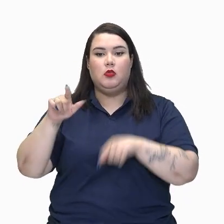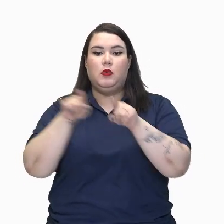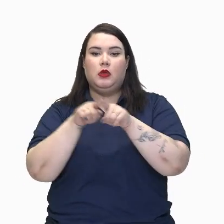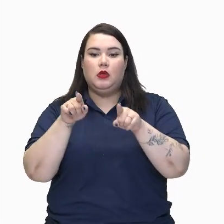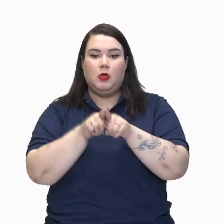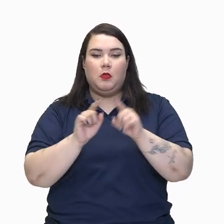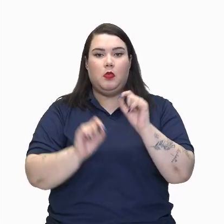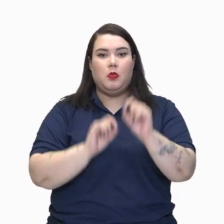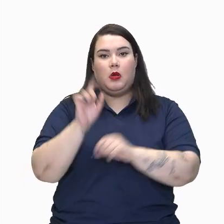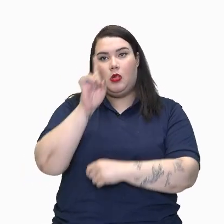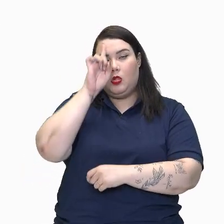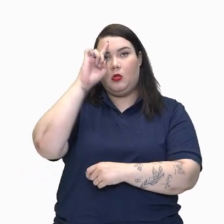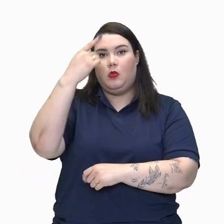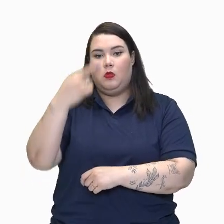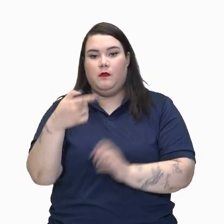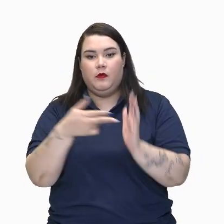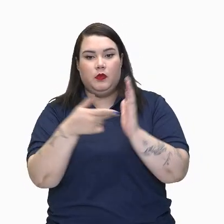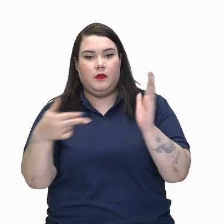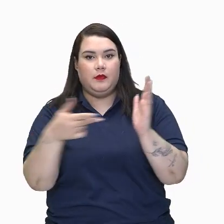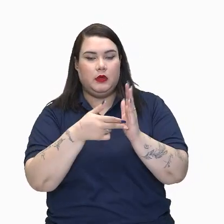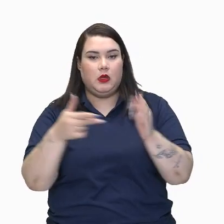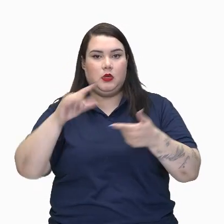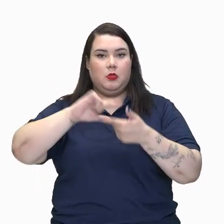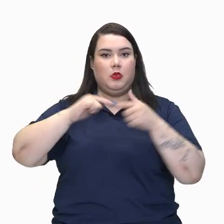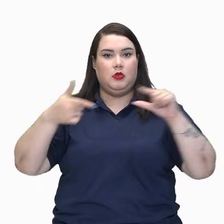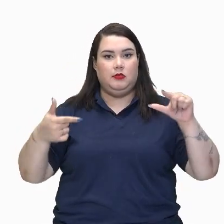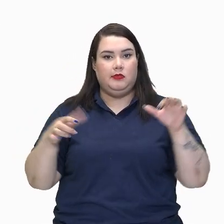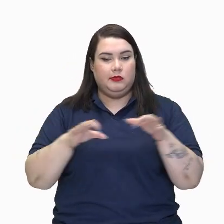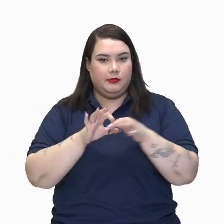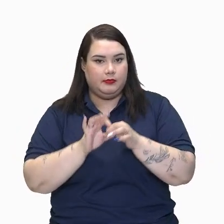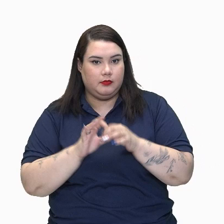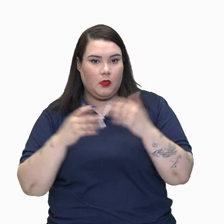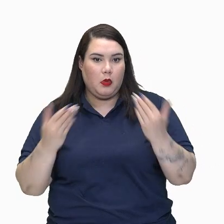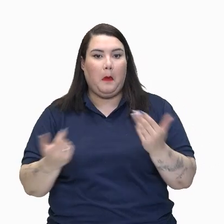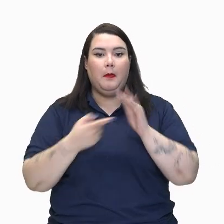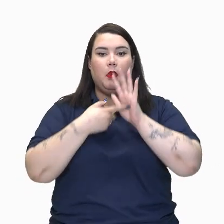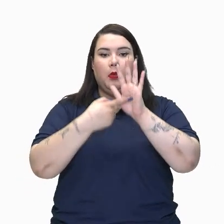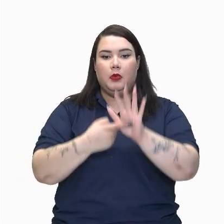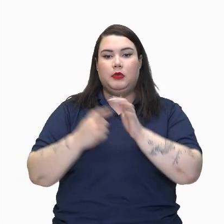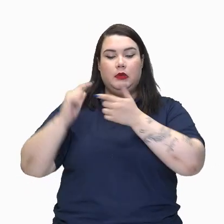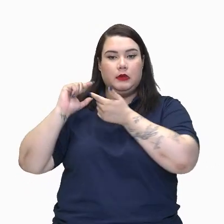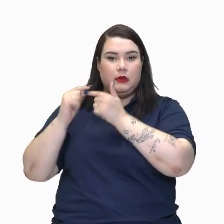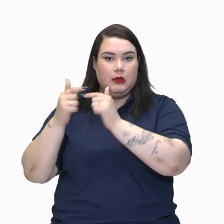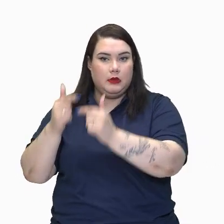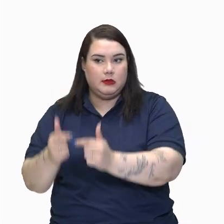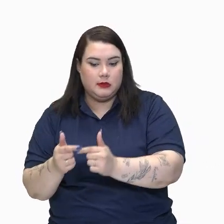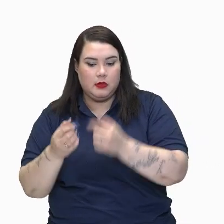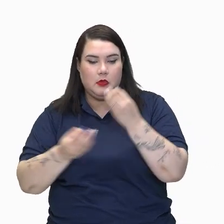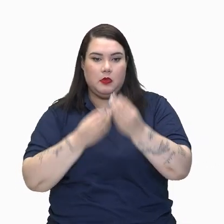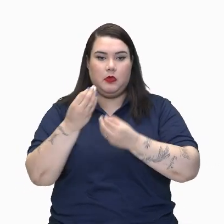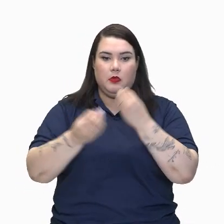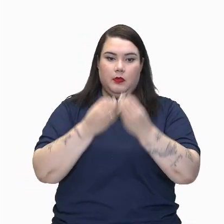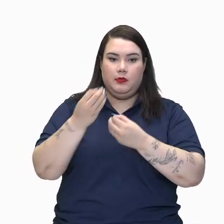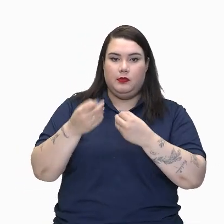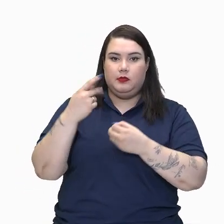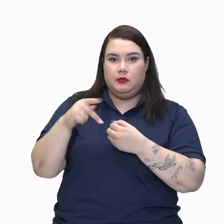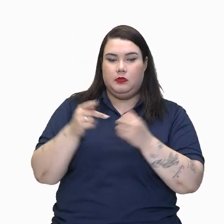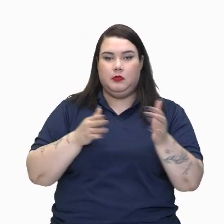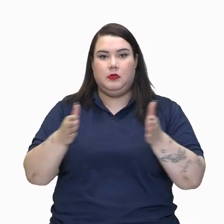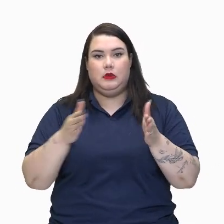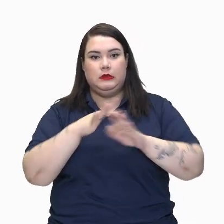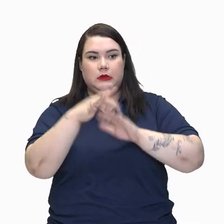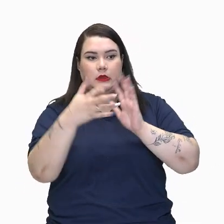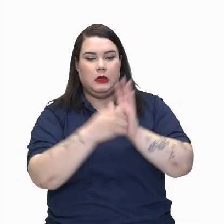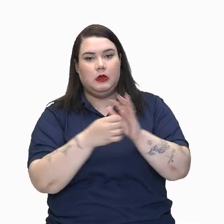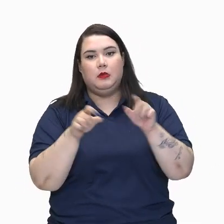e inovação modernismo. Então ele trazia essa ideia da tradição, principalmente quando ele na sua fase mais simbolista,